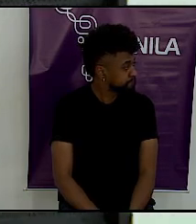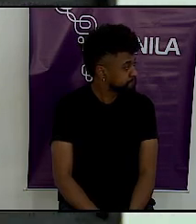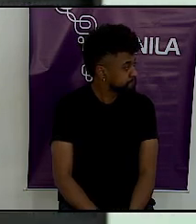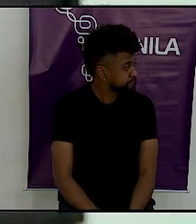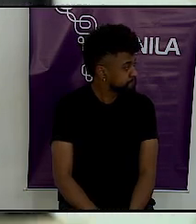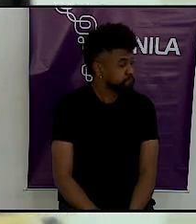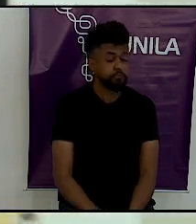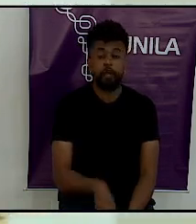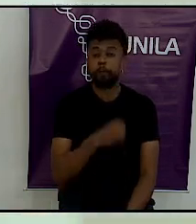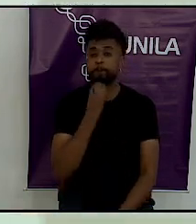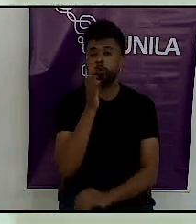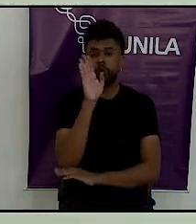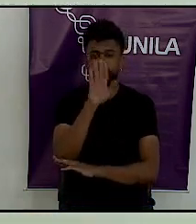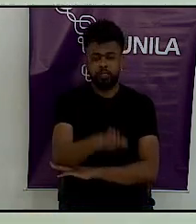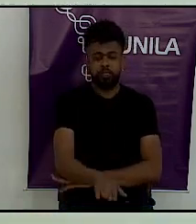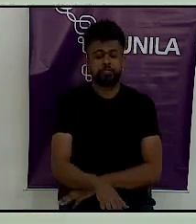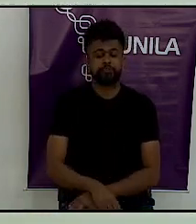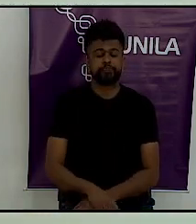Bom, pessoal, boa tarde.